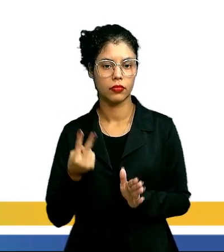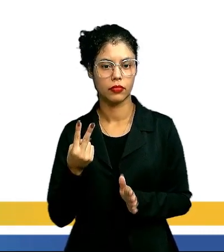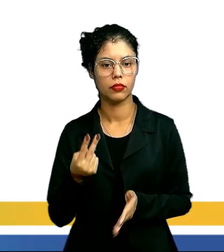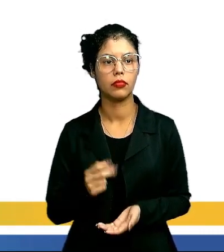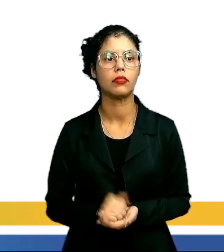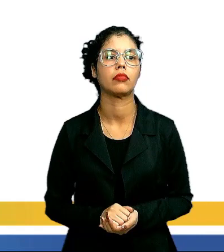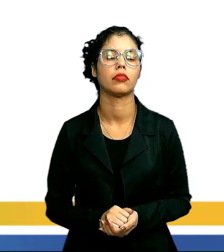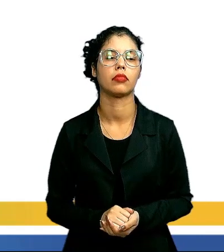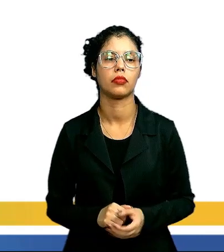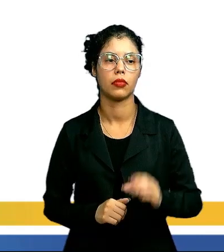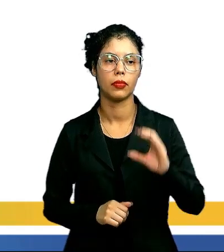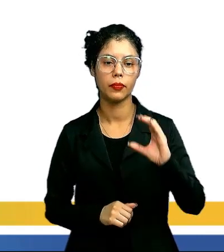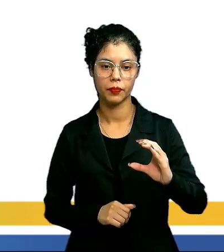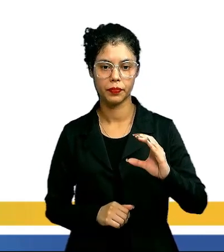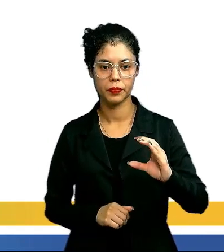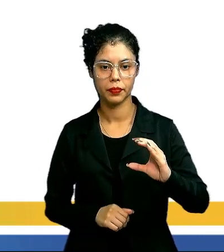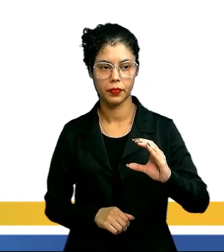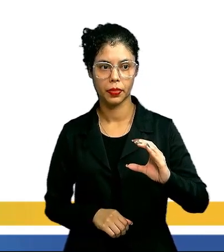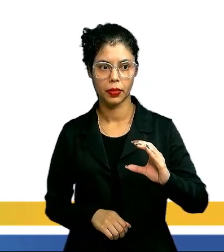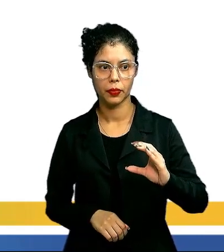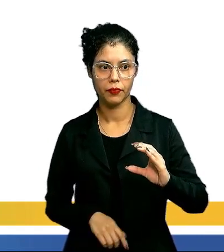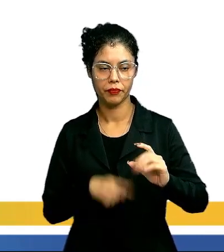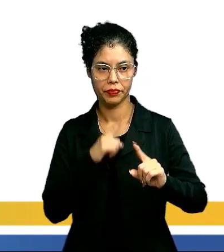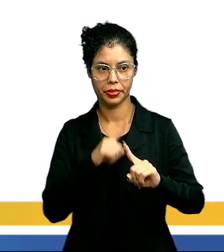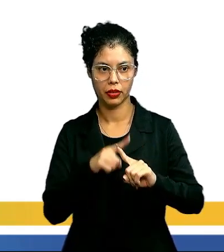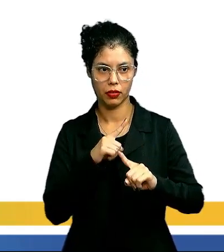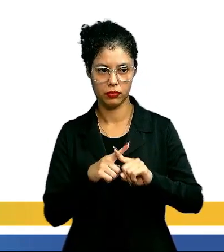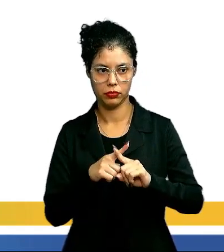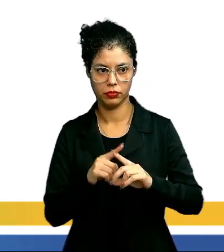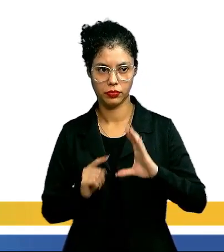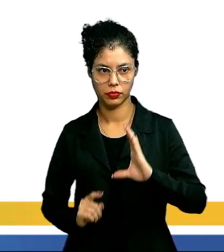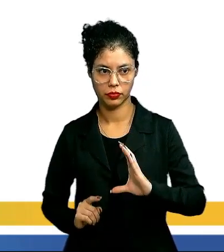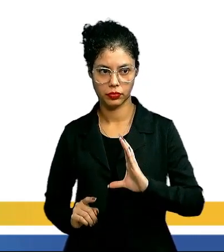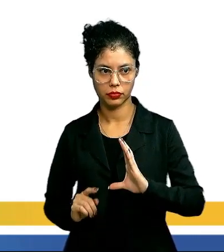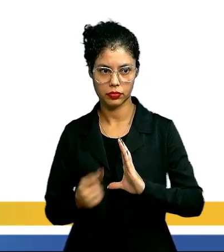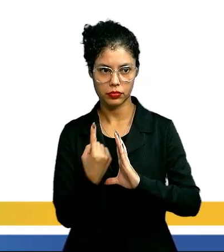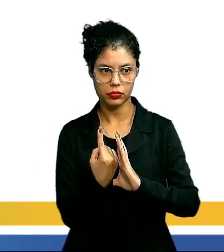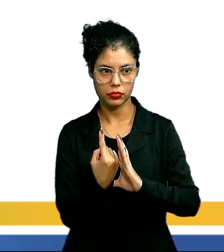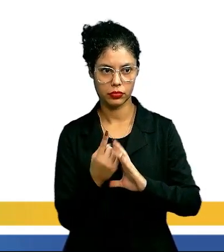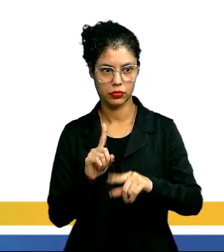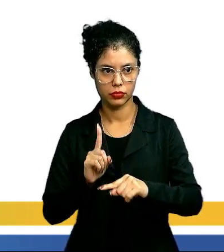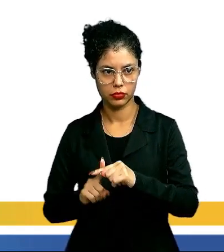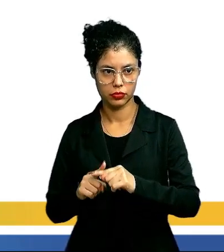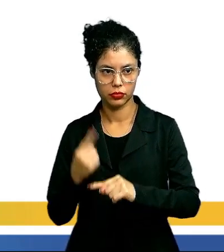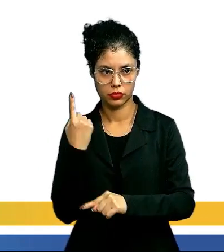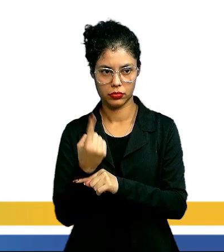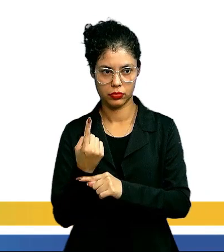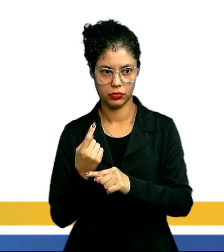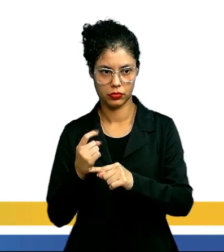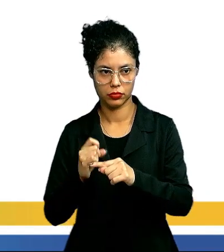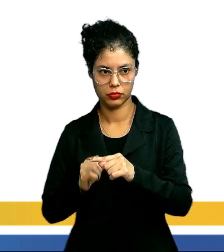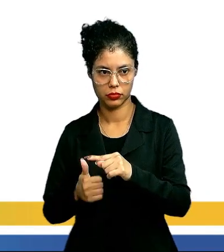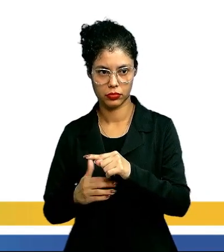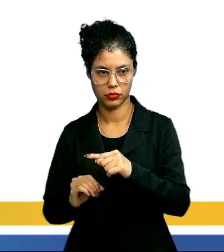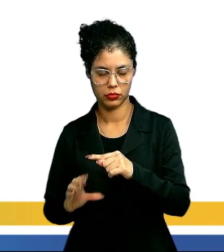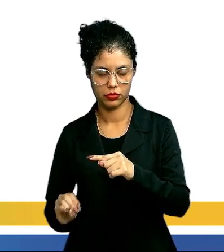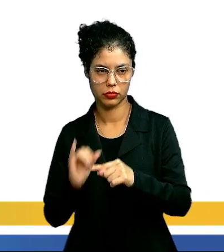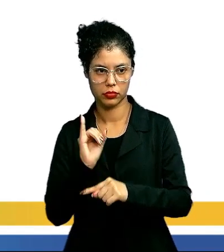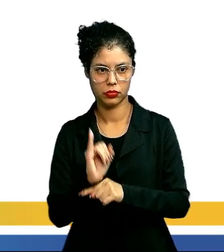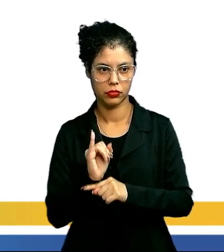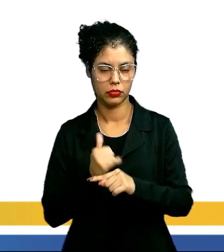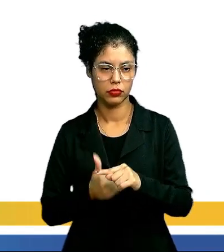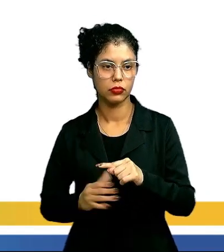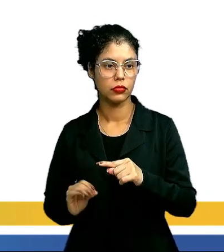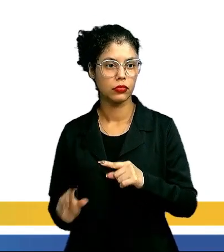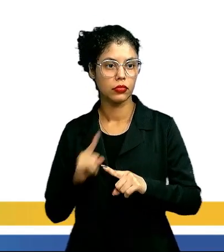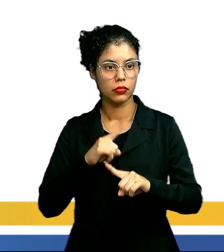o capital aqui multiplicado por 1 mais a taxa sobre 100 a porcentagem sobre 100